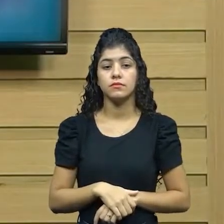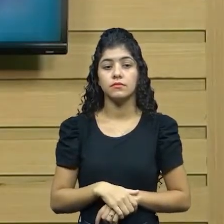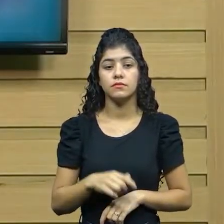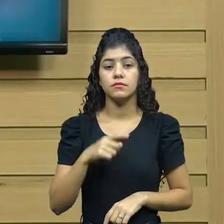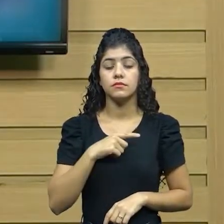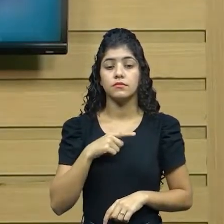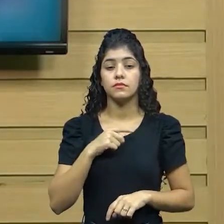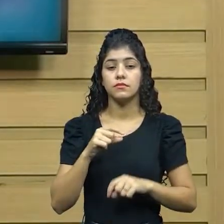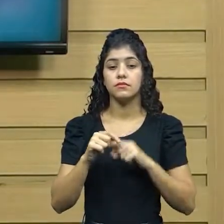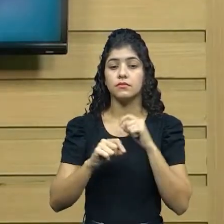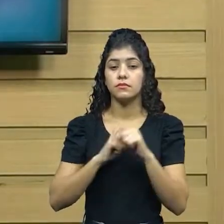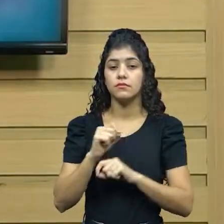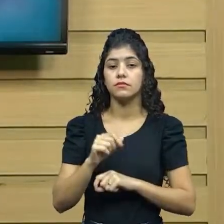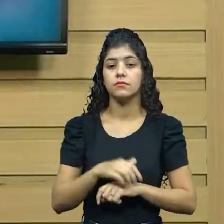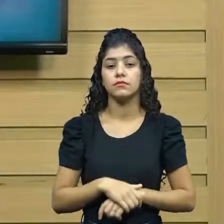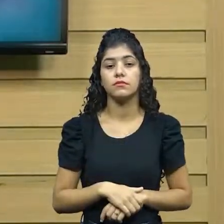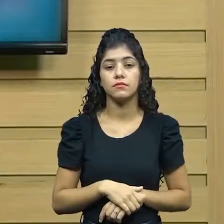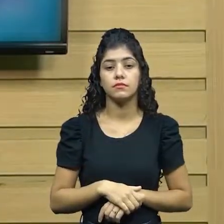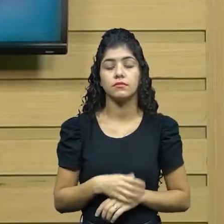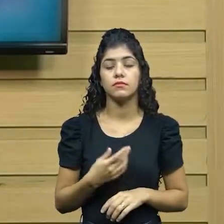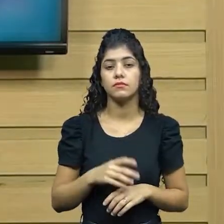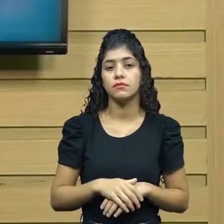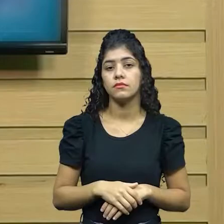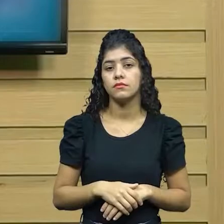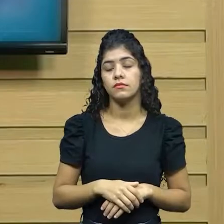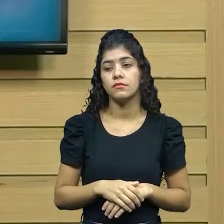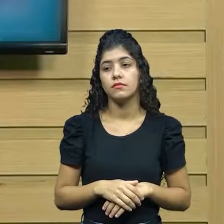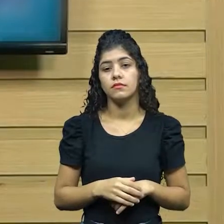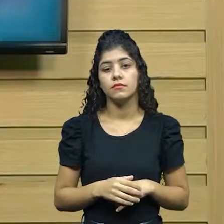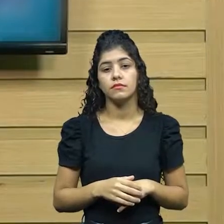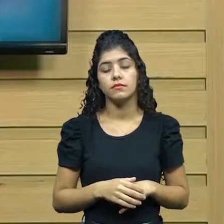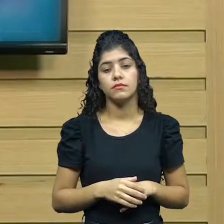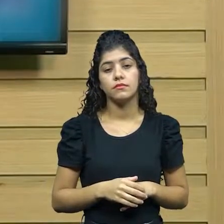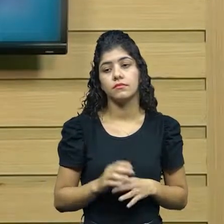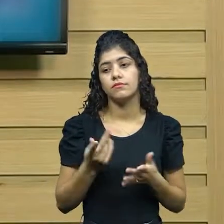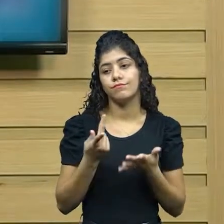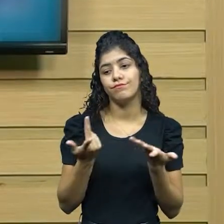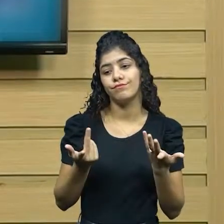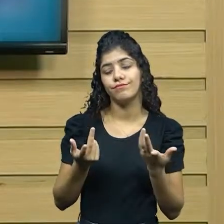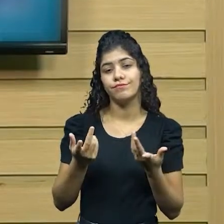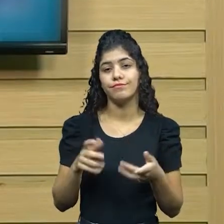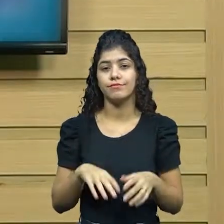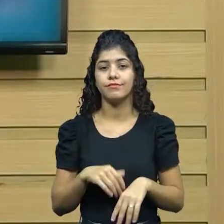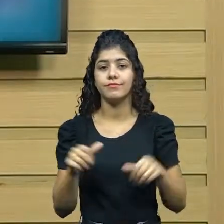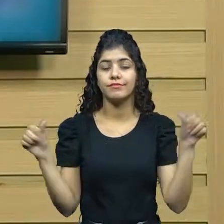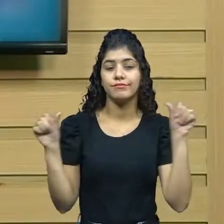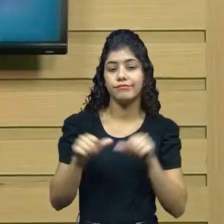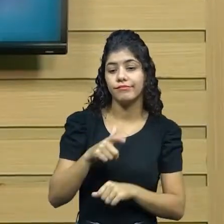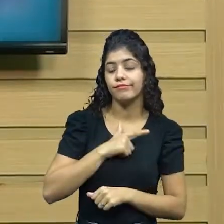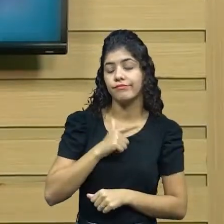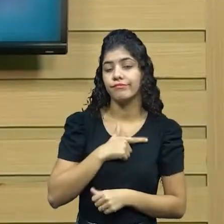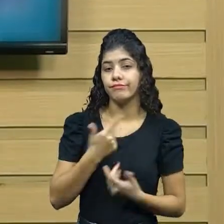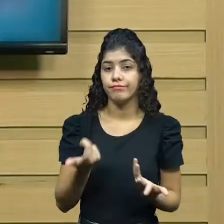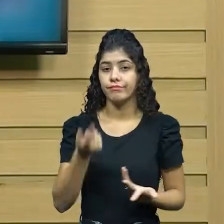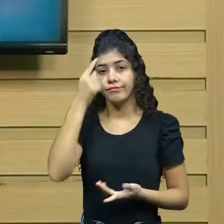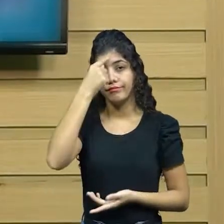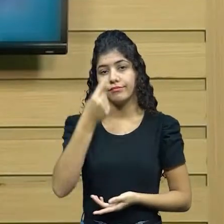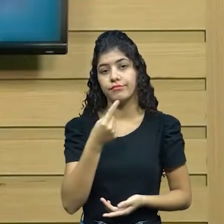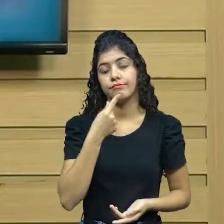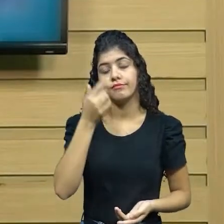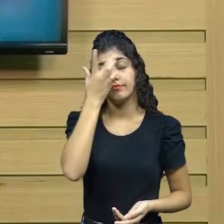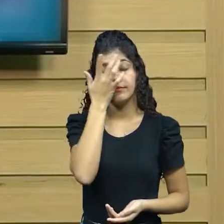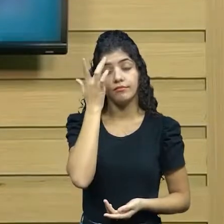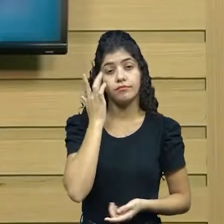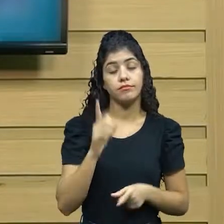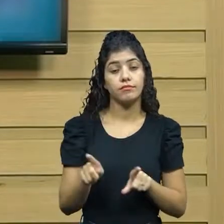tendencia a denegrir a própria imagem da pessoa. Então, dentro dos passos principais